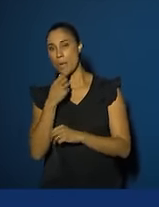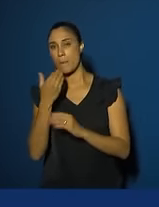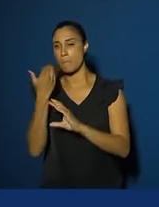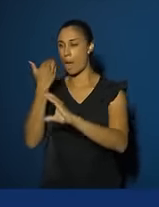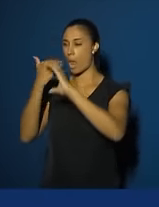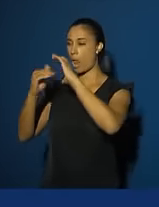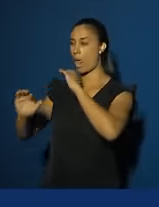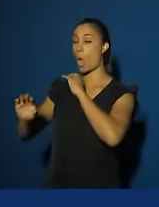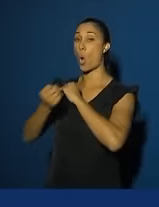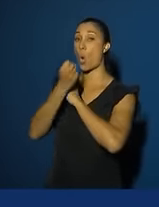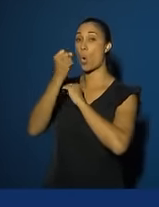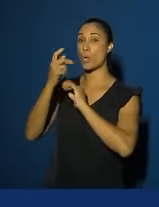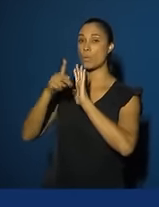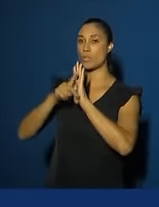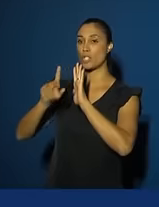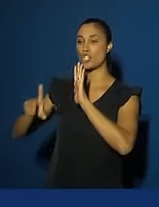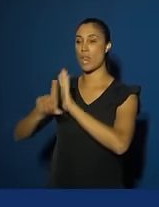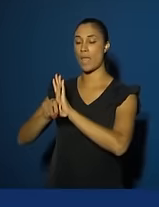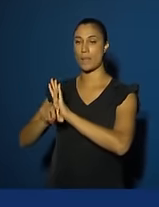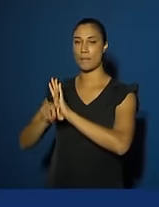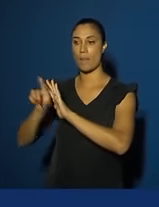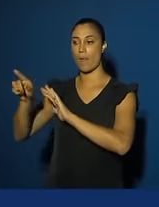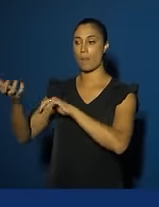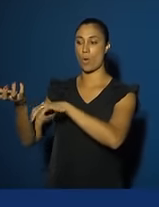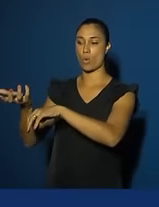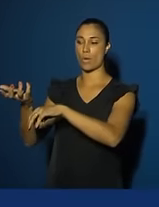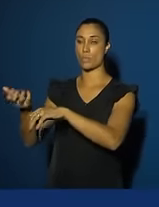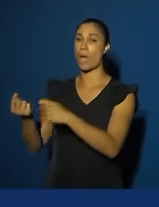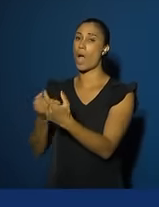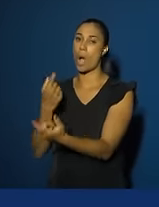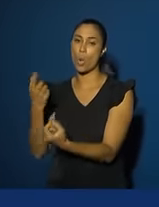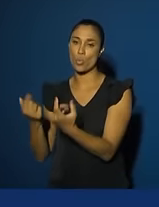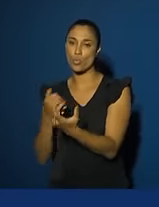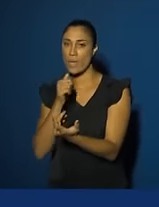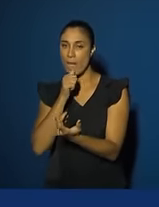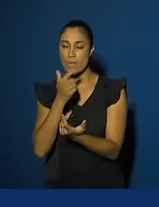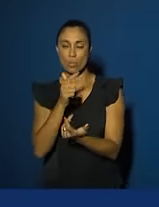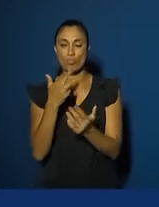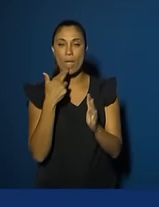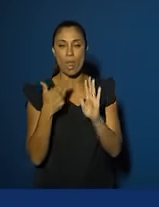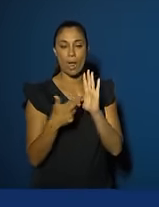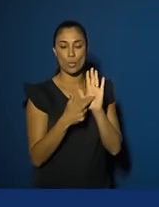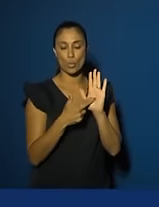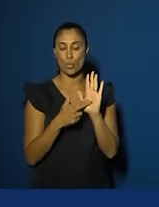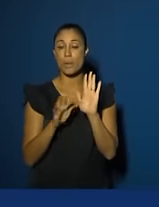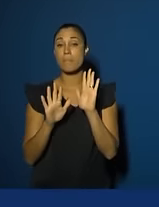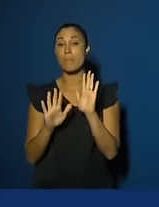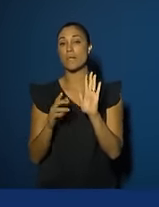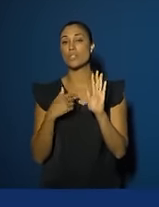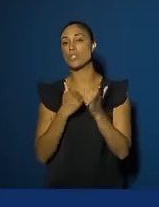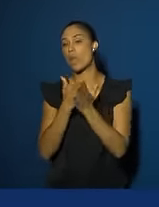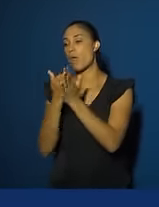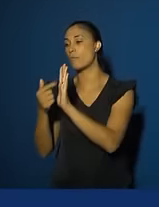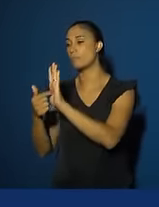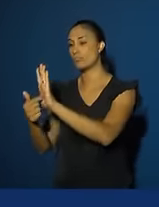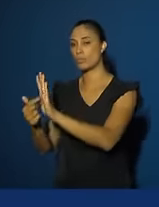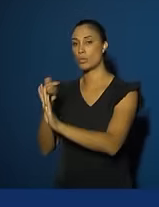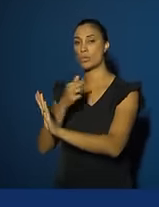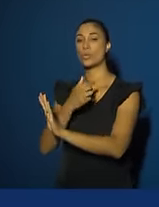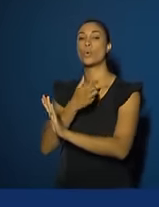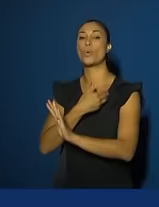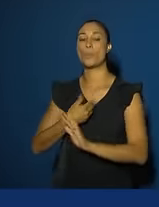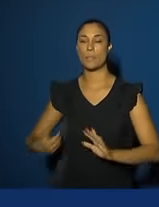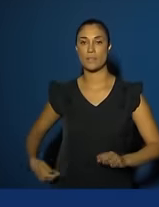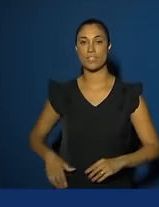projetos de lei pro Congresso Nacional alguns deles alguns deles não TM relator designado ainda Nós levamos a consideração do presidente